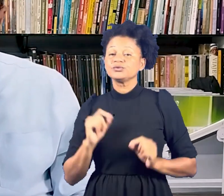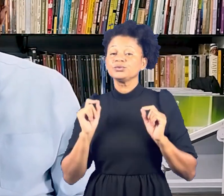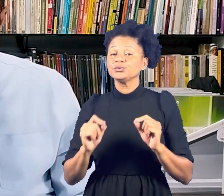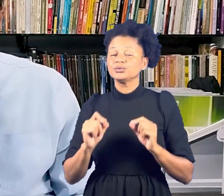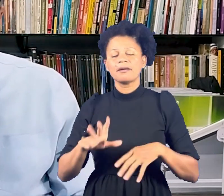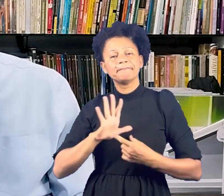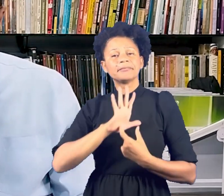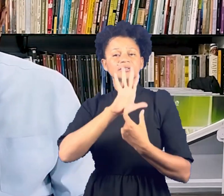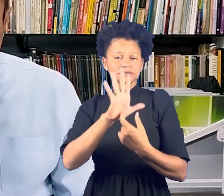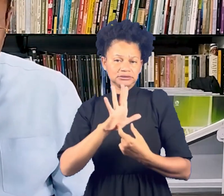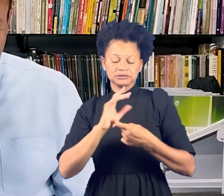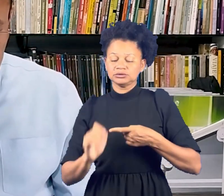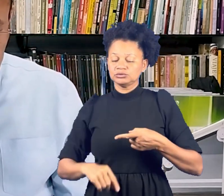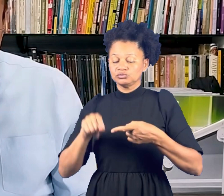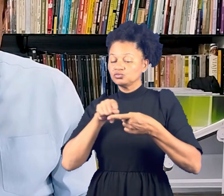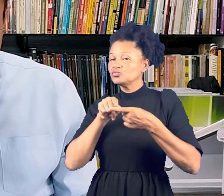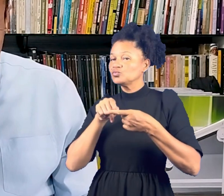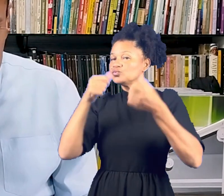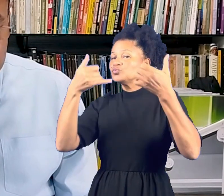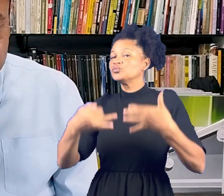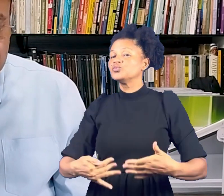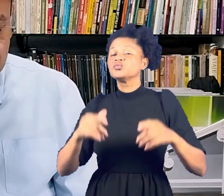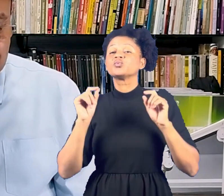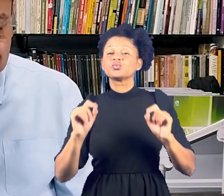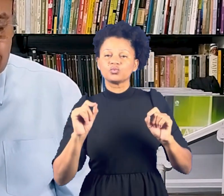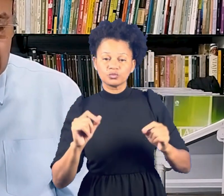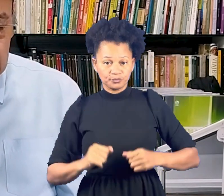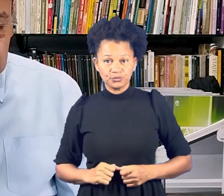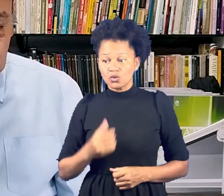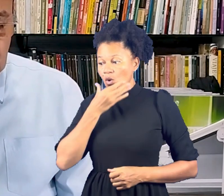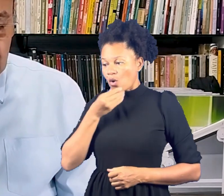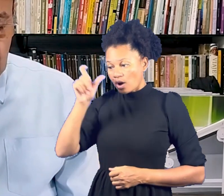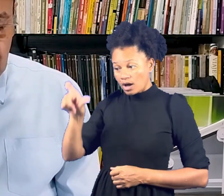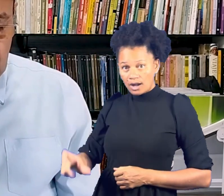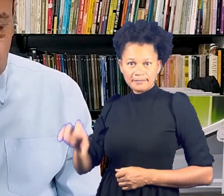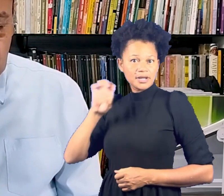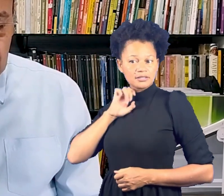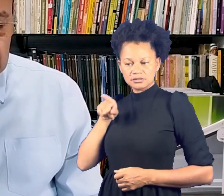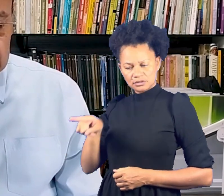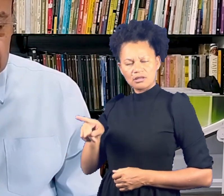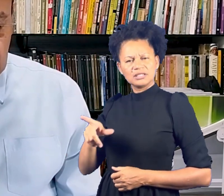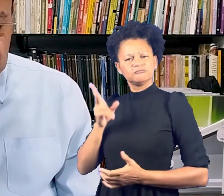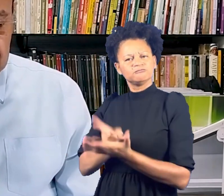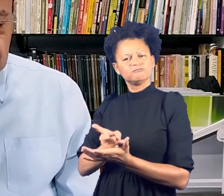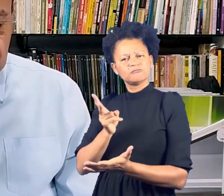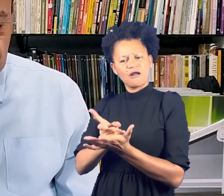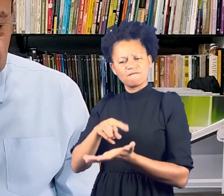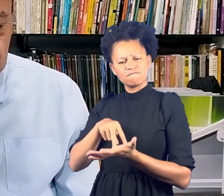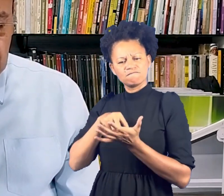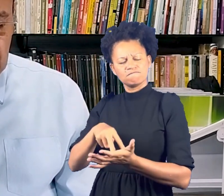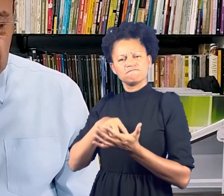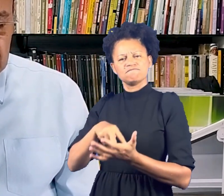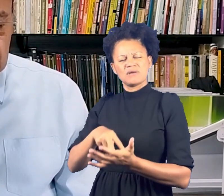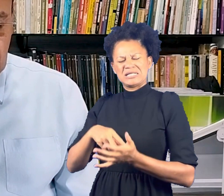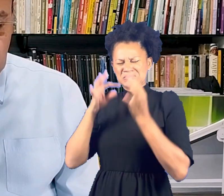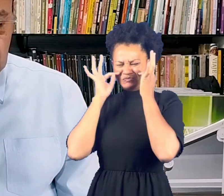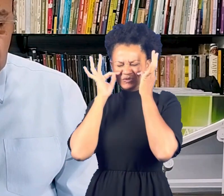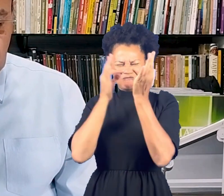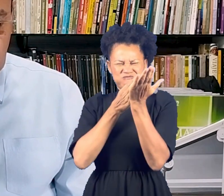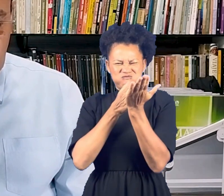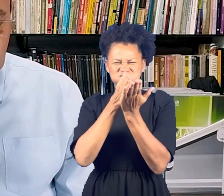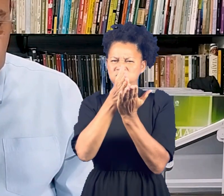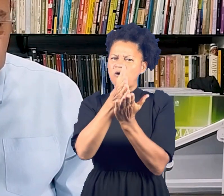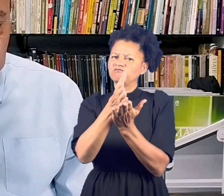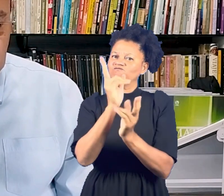A sinopse do tópico 1 vai dizer assim: Estevão manteve-se firme em